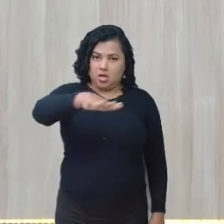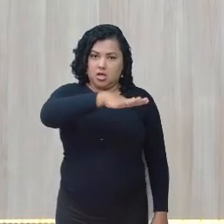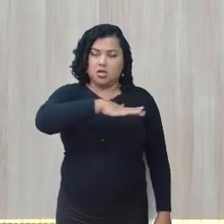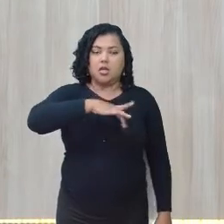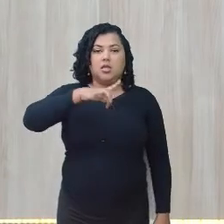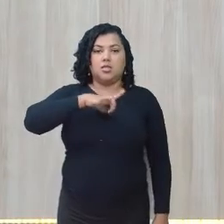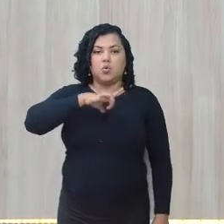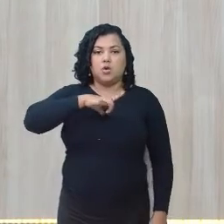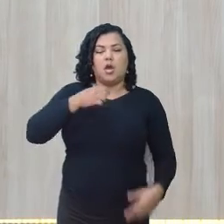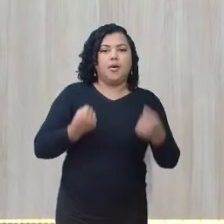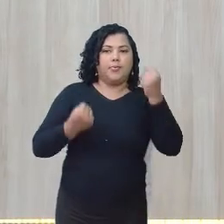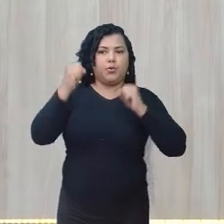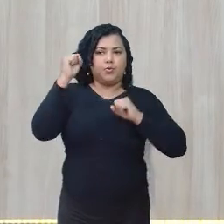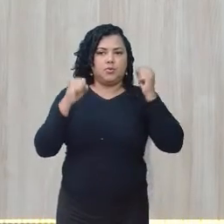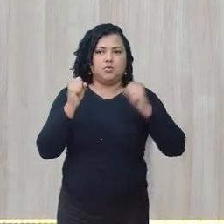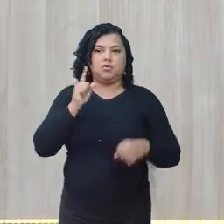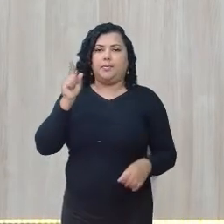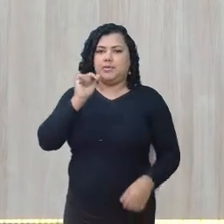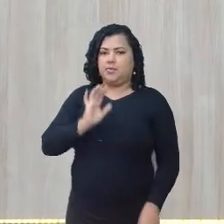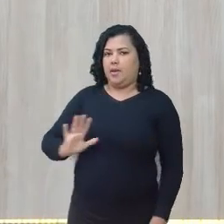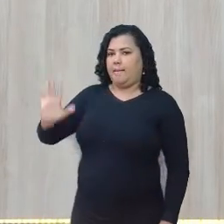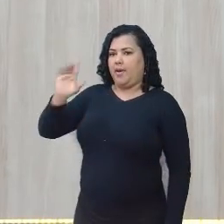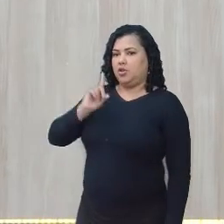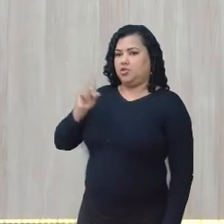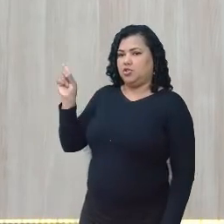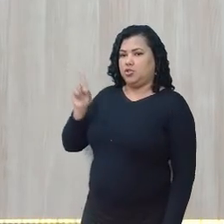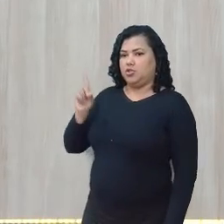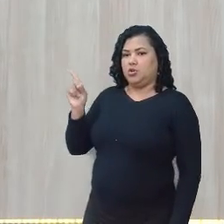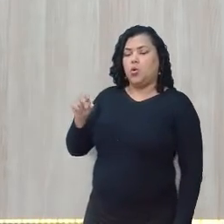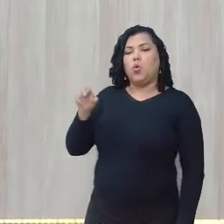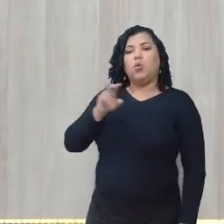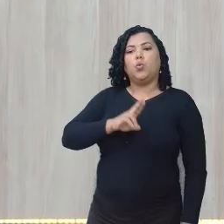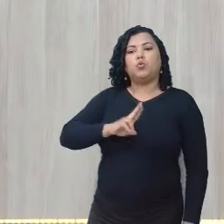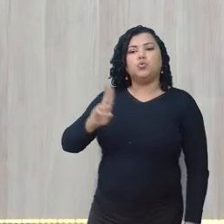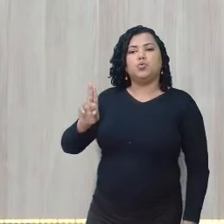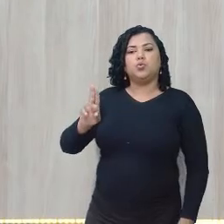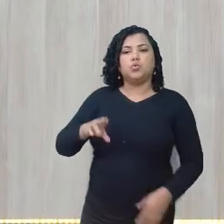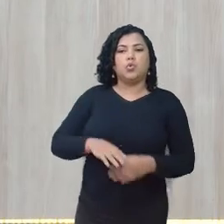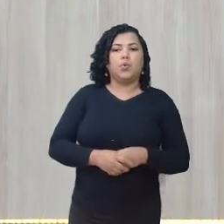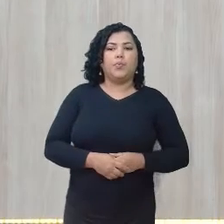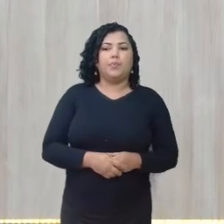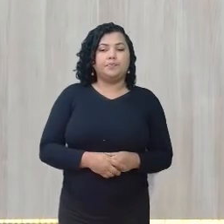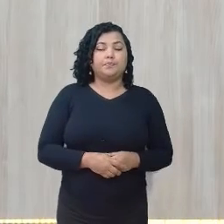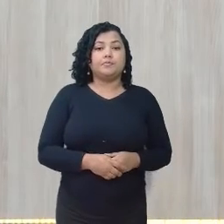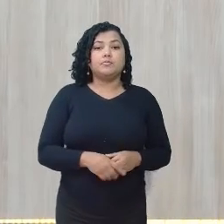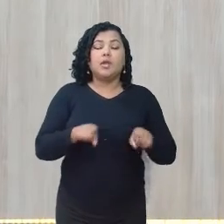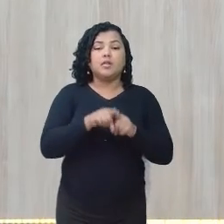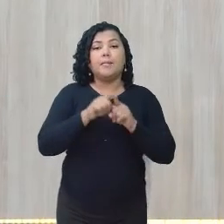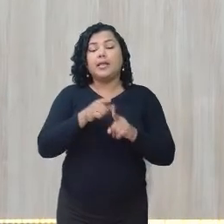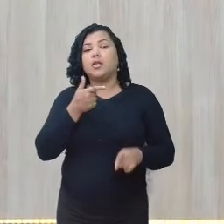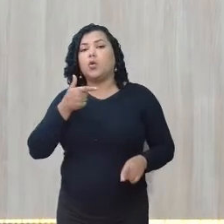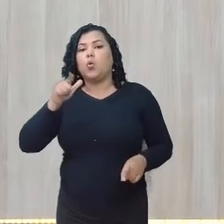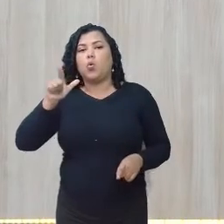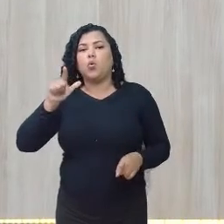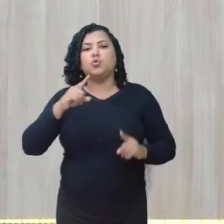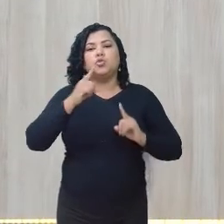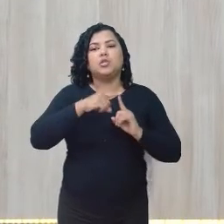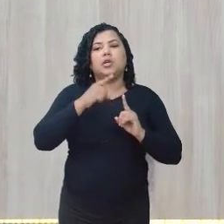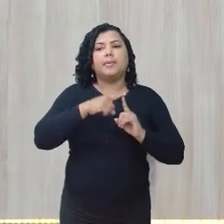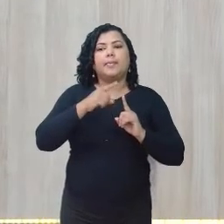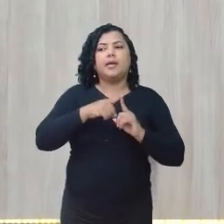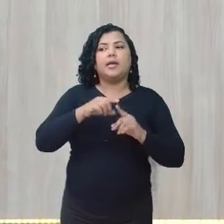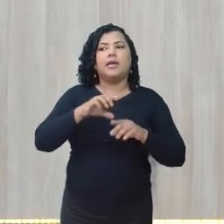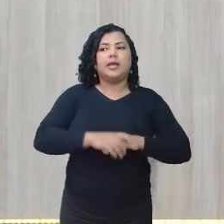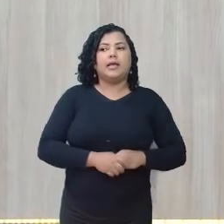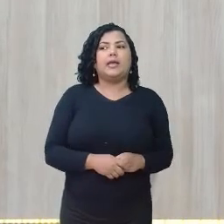pela imagem, né, um engenho chamado de engenho de trapiche, mas existia um outro tipo de engenho, é o chamado engenho, né,